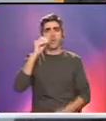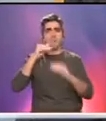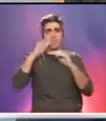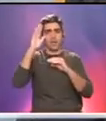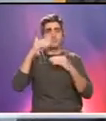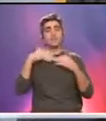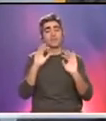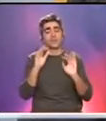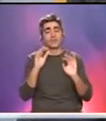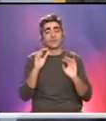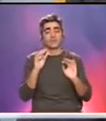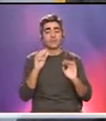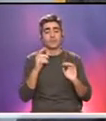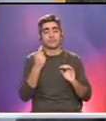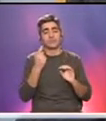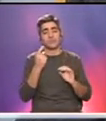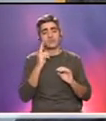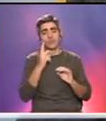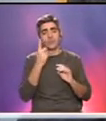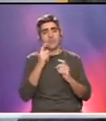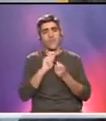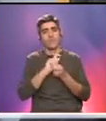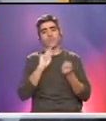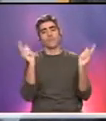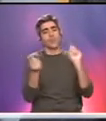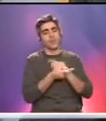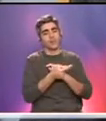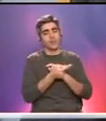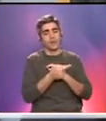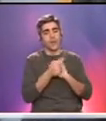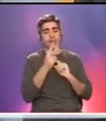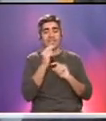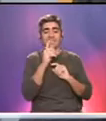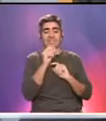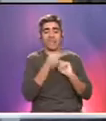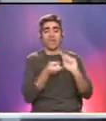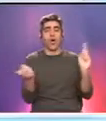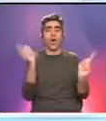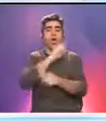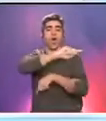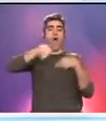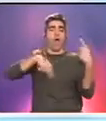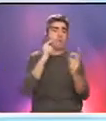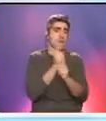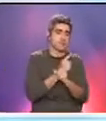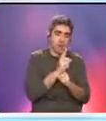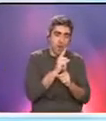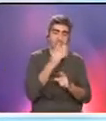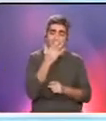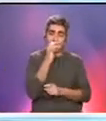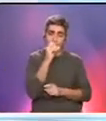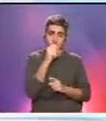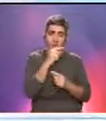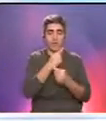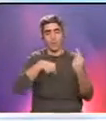mas... Tem que dar uma volta de 180 graus, porque 360 fica na mesma. As pessoas às vezes enganam-se e dizem, dou uma volta de 360 graus à vida, não. Se dá,